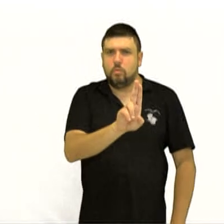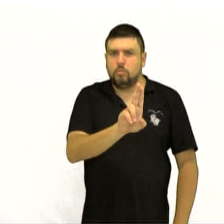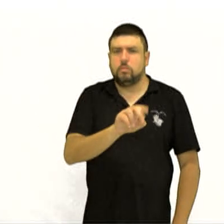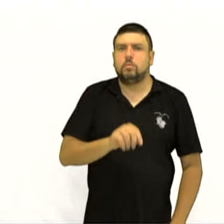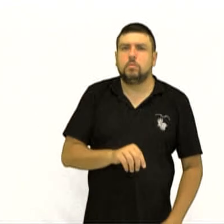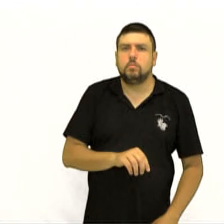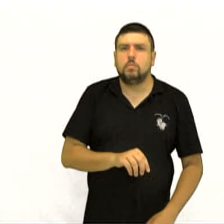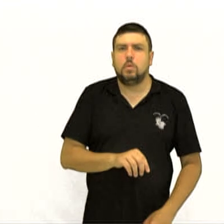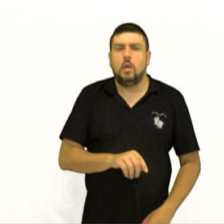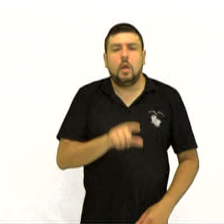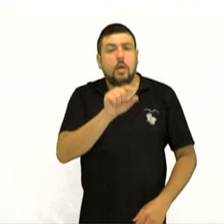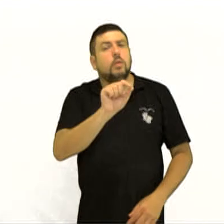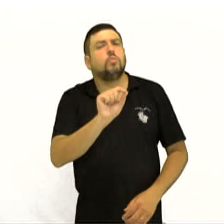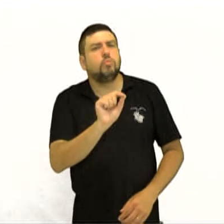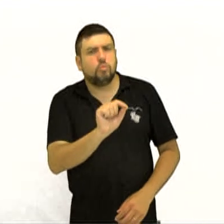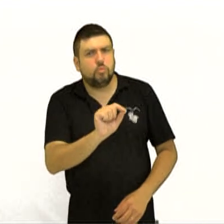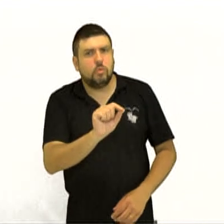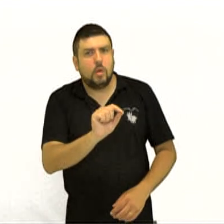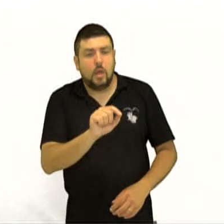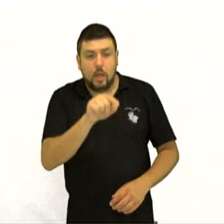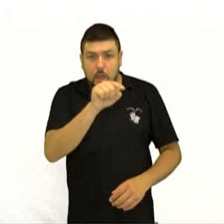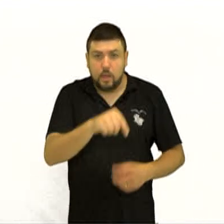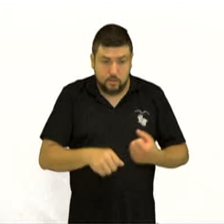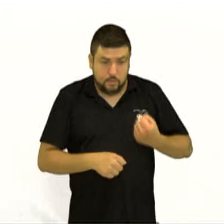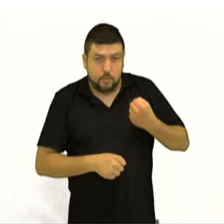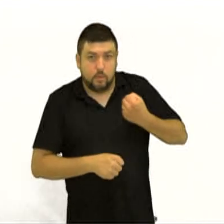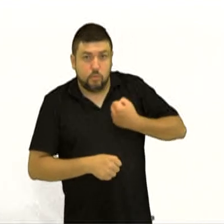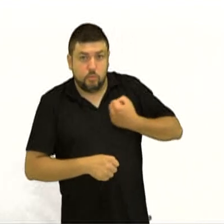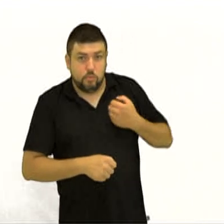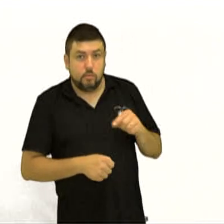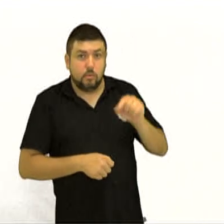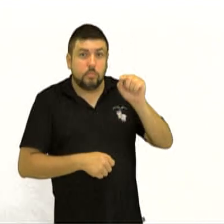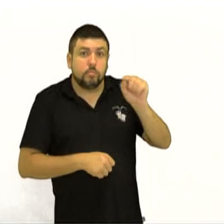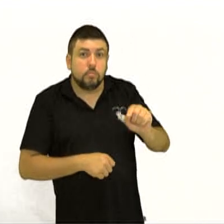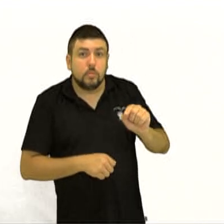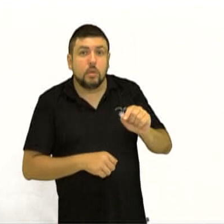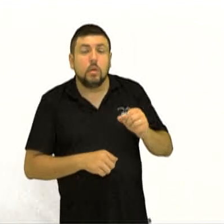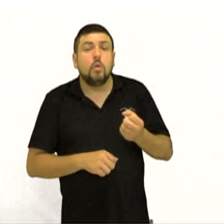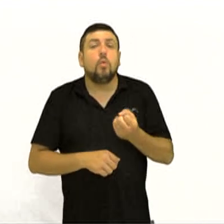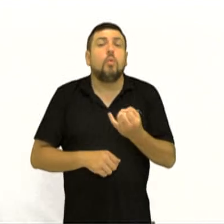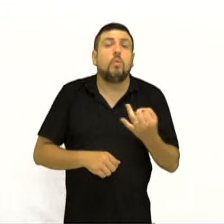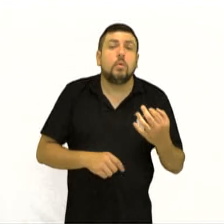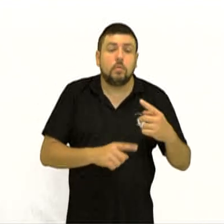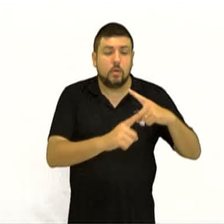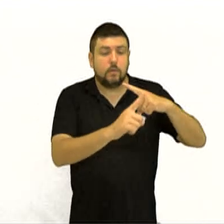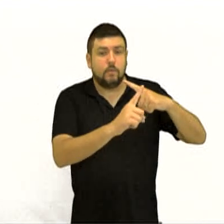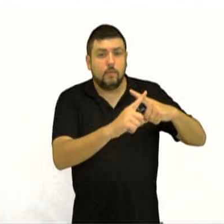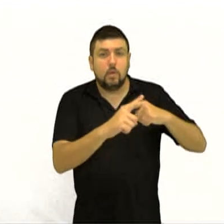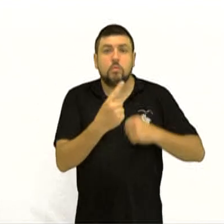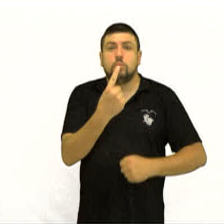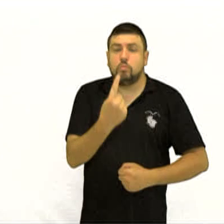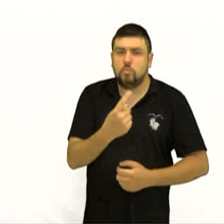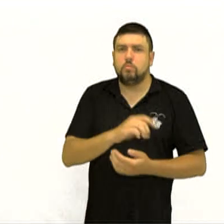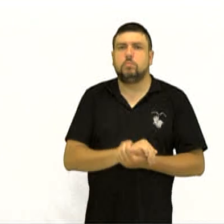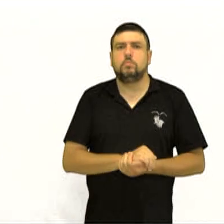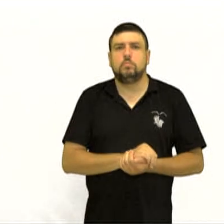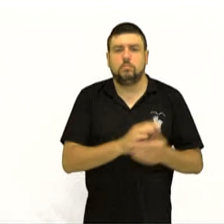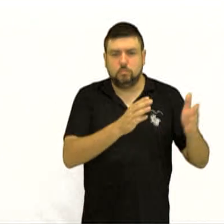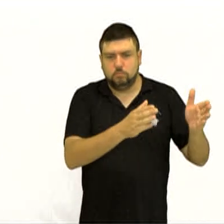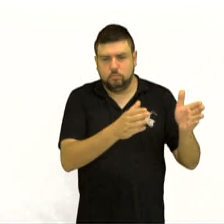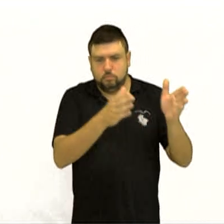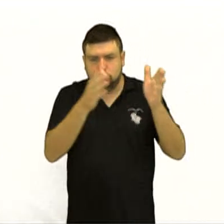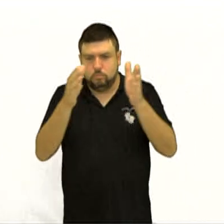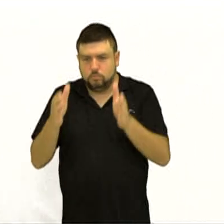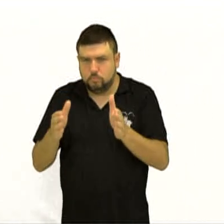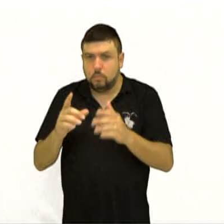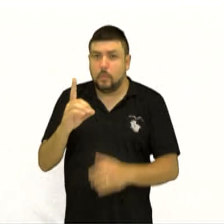1. Já um algarismo nessa classe, na dezena, ele não vale vezes 1, ele vale vezes 10. Já